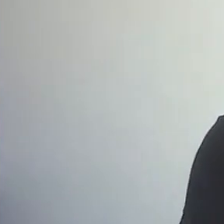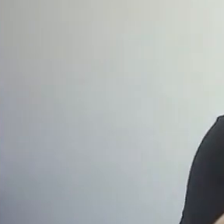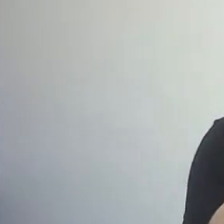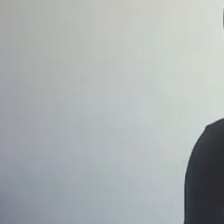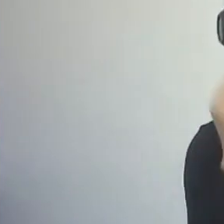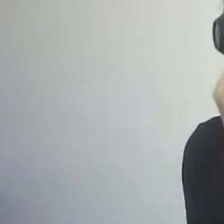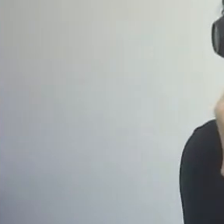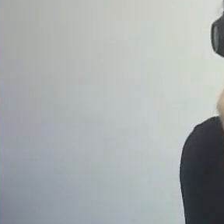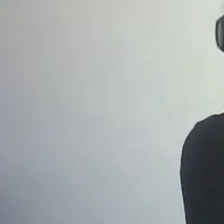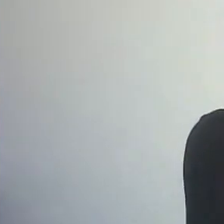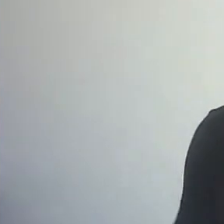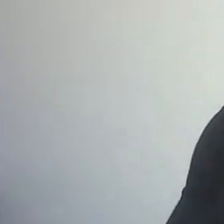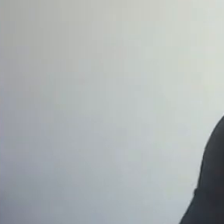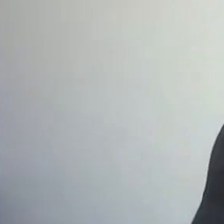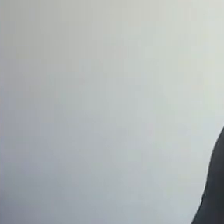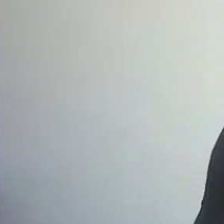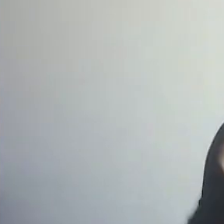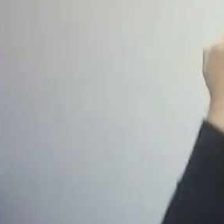vai conseguir mensurar aquilo.